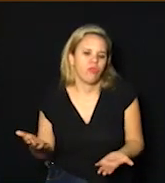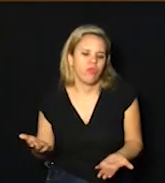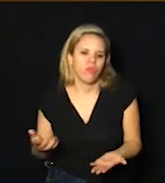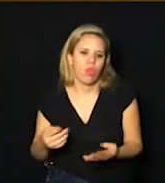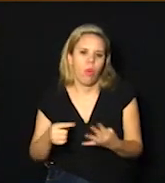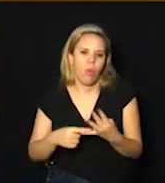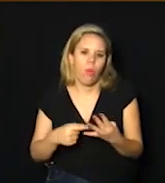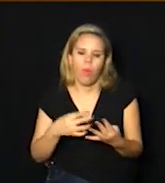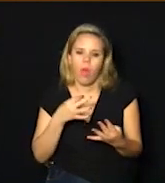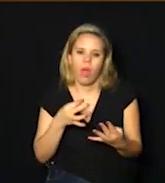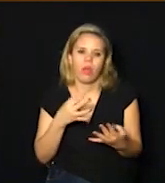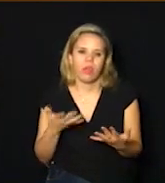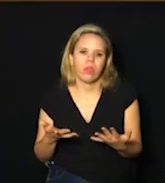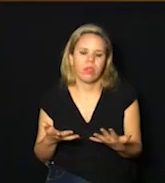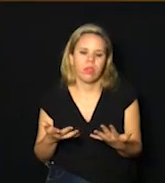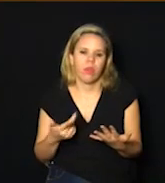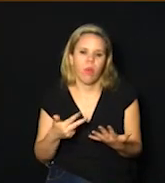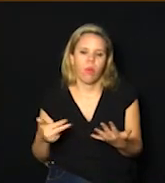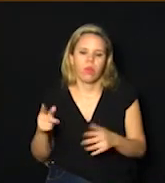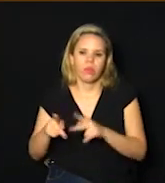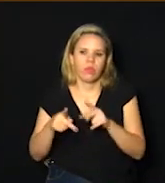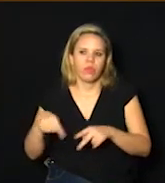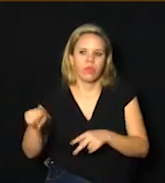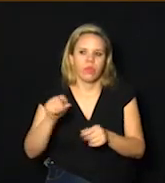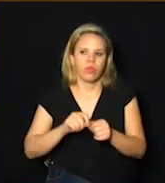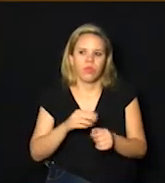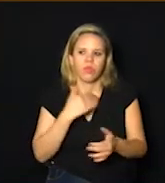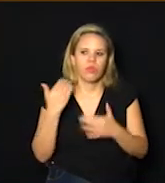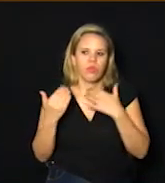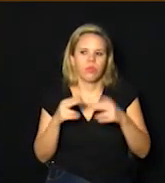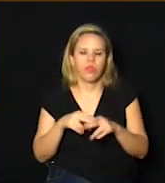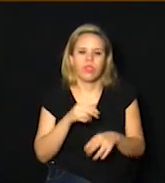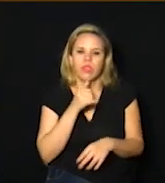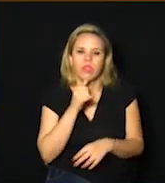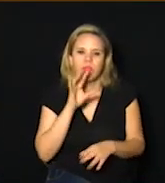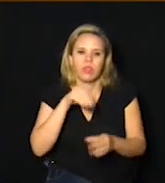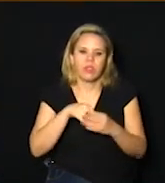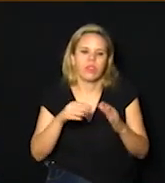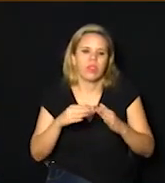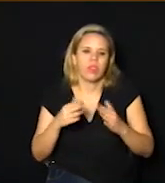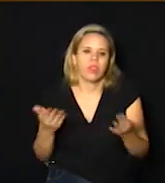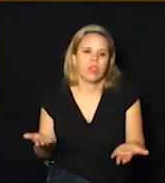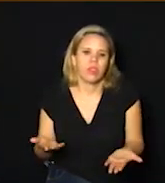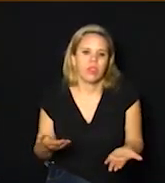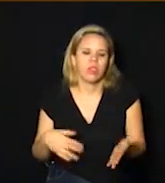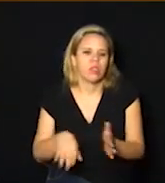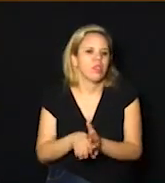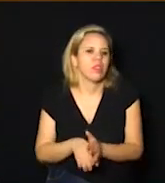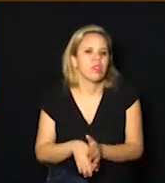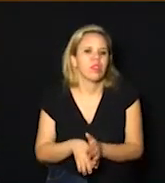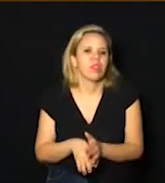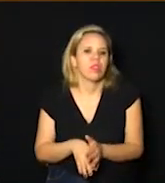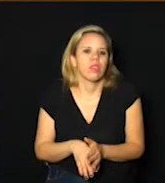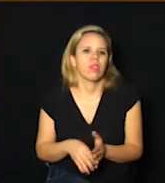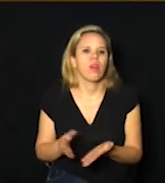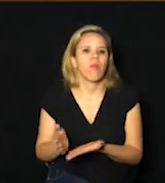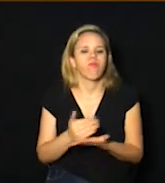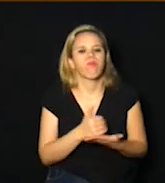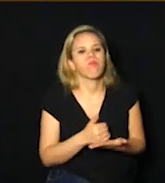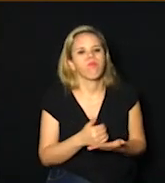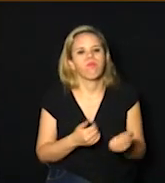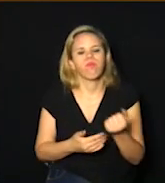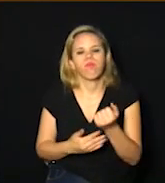cenário são algumas pessoas que faleceram, por exemplo, em casa e que não chegaram sequer a colher